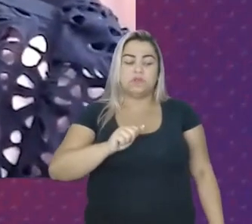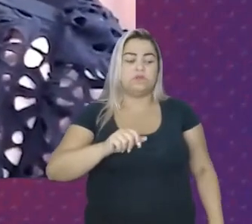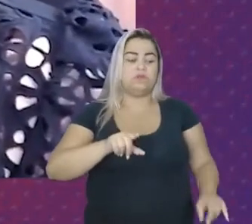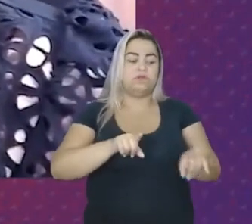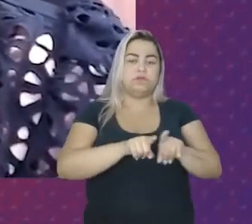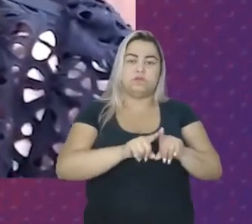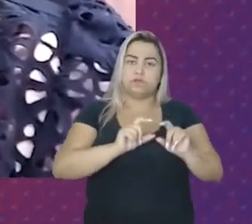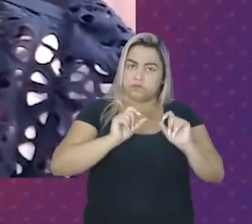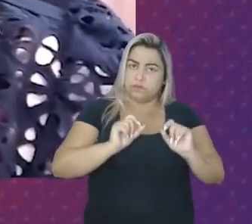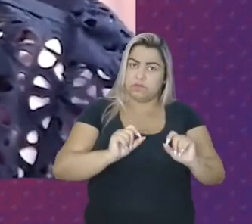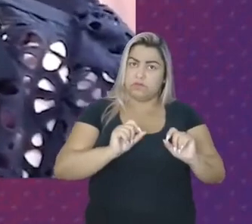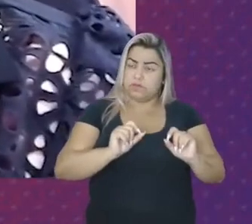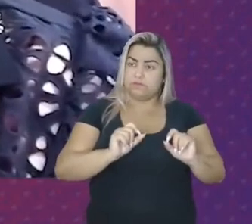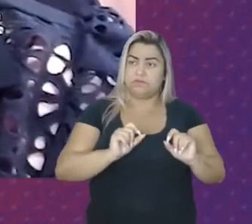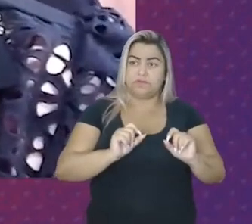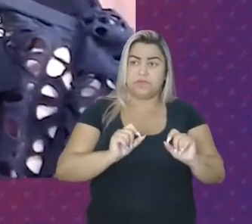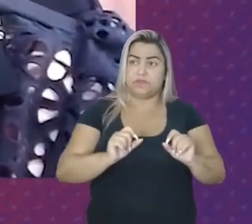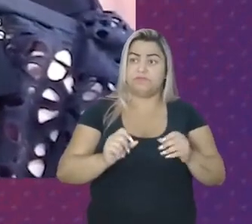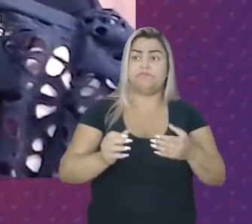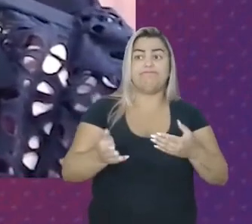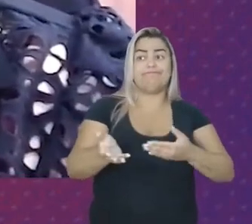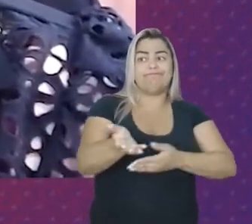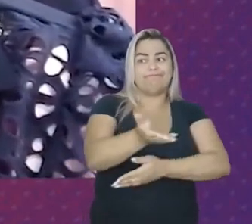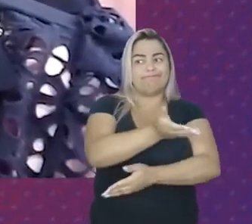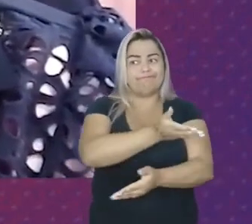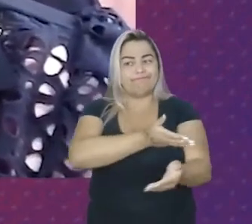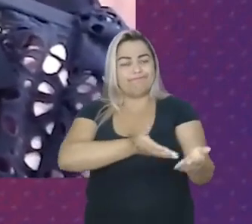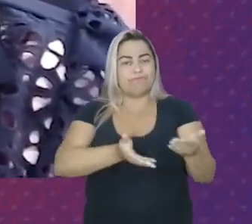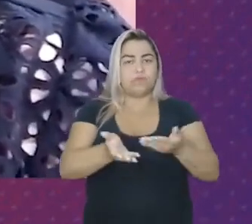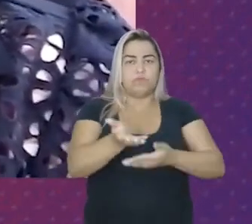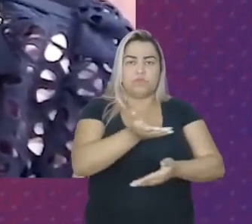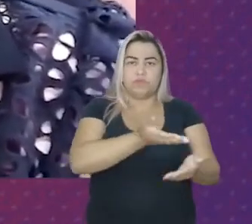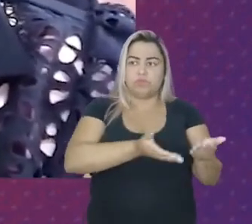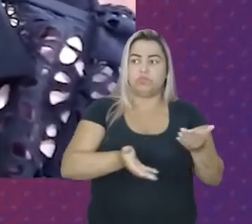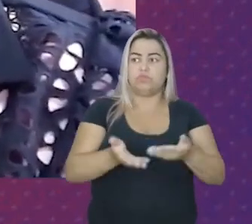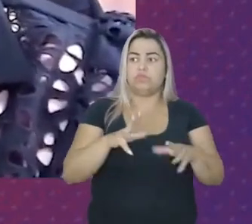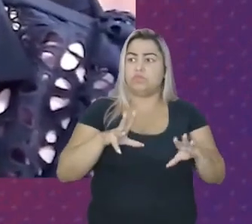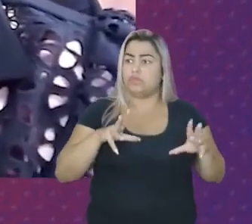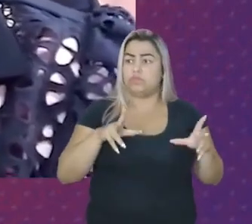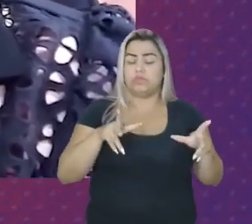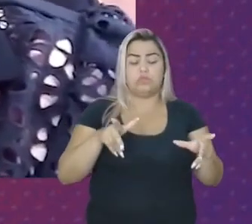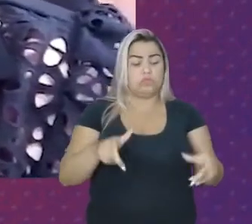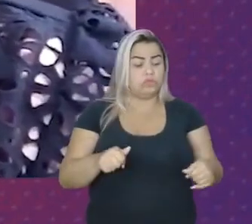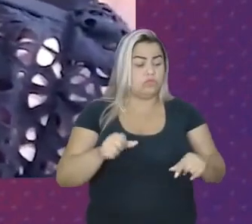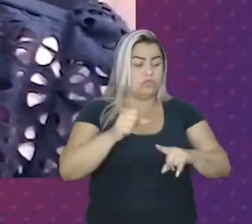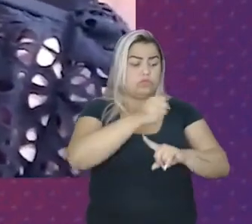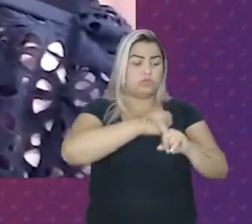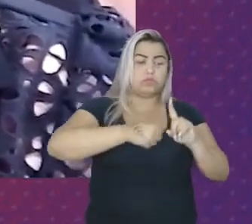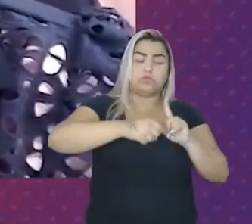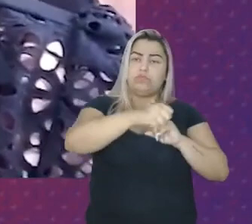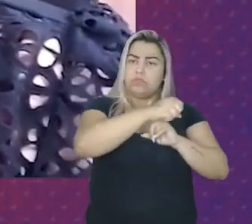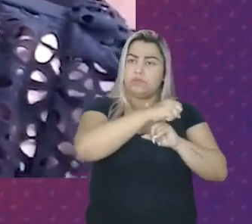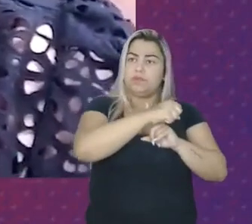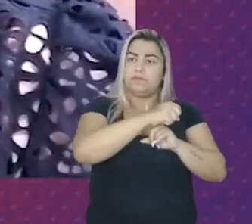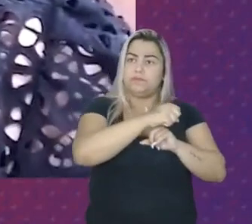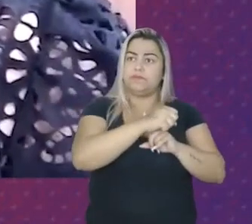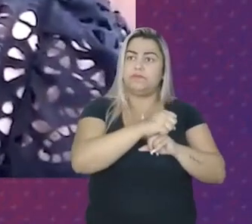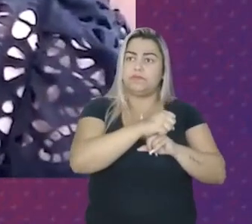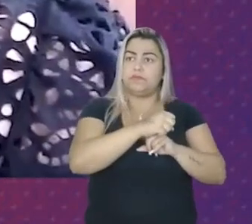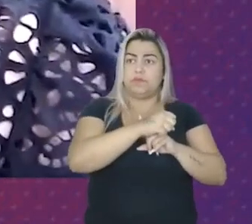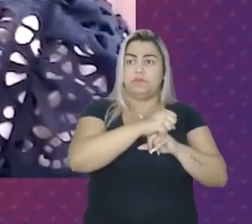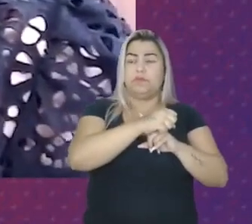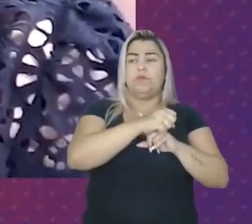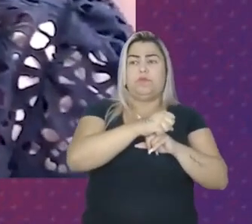que vir à tona e nós envolvermos a todos e todas, porque a sociedade patriarcal